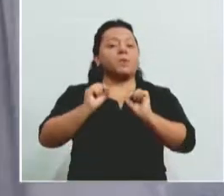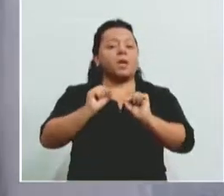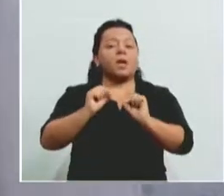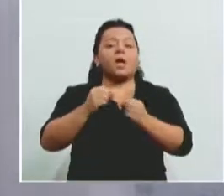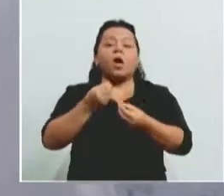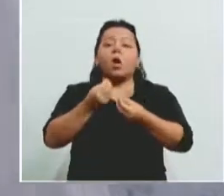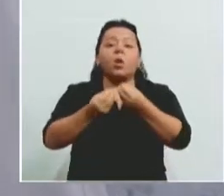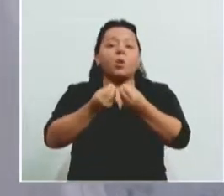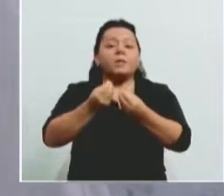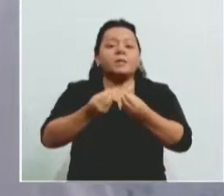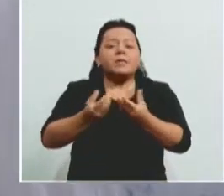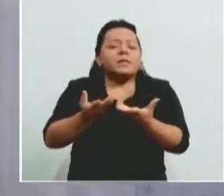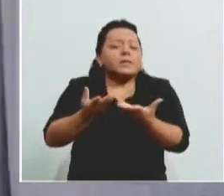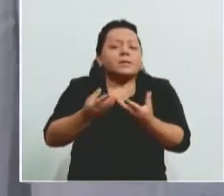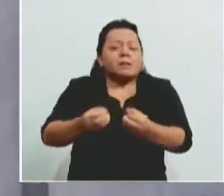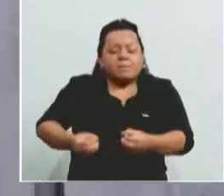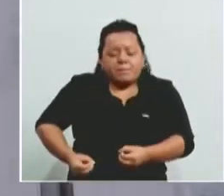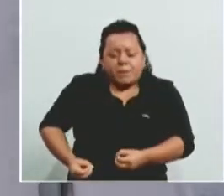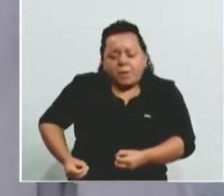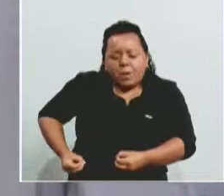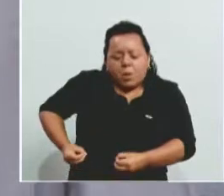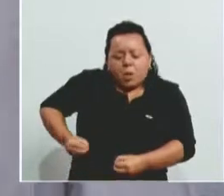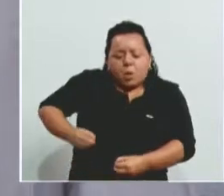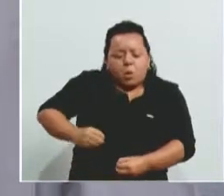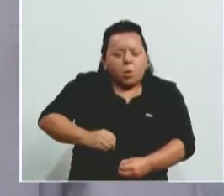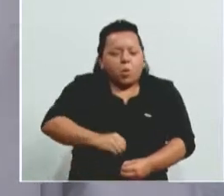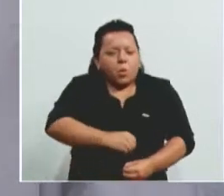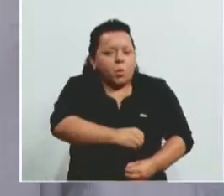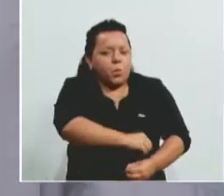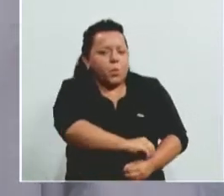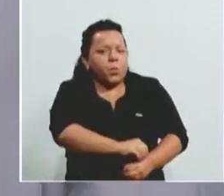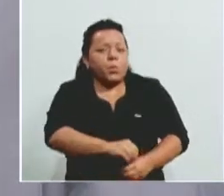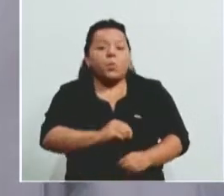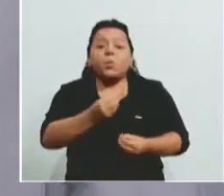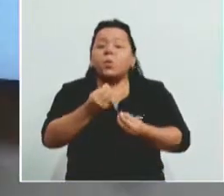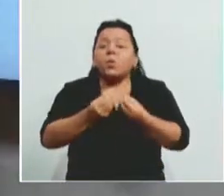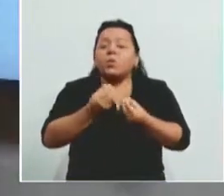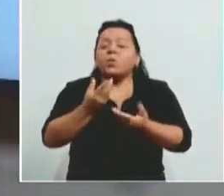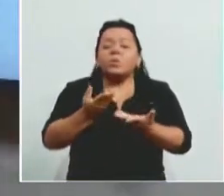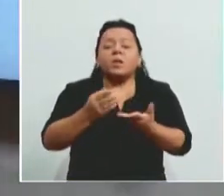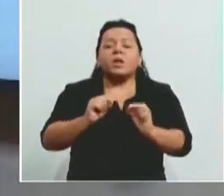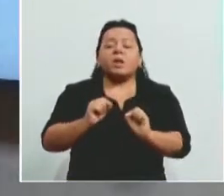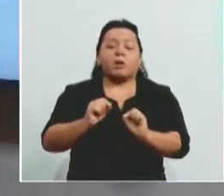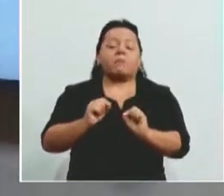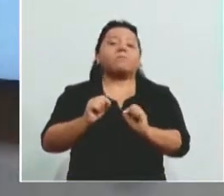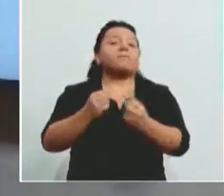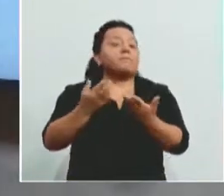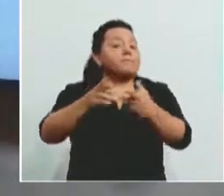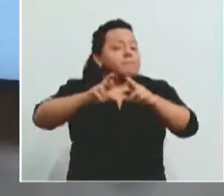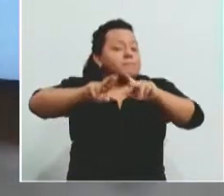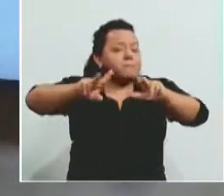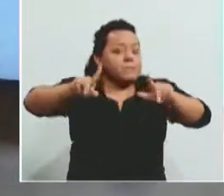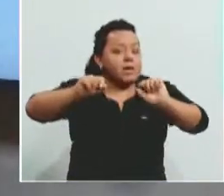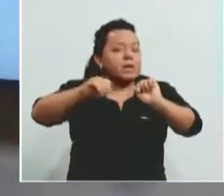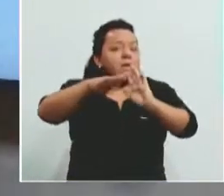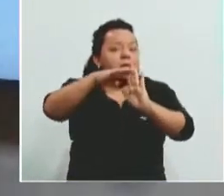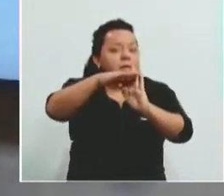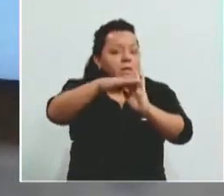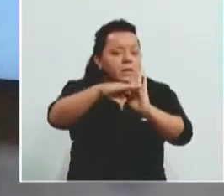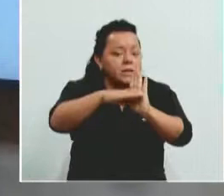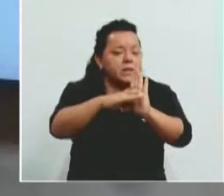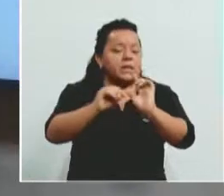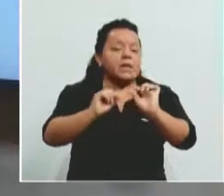a se deslocar? O que leva a causa da endometriose? Tem vários fatores, né? O mais aceito é a menstruação